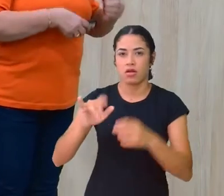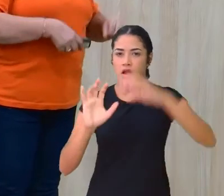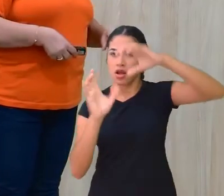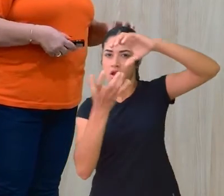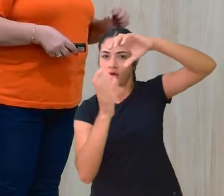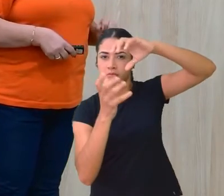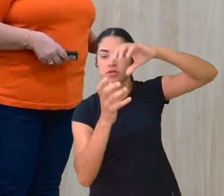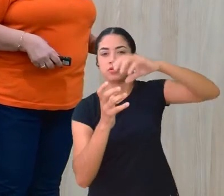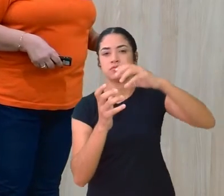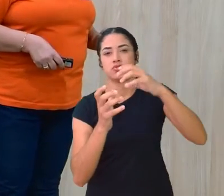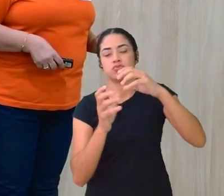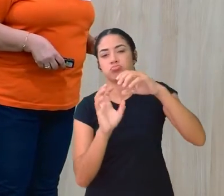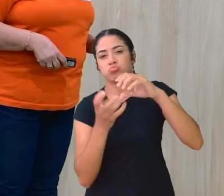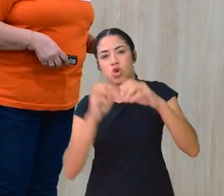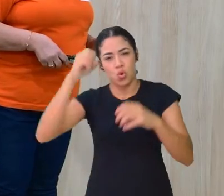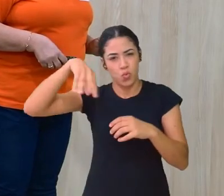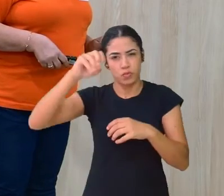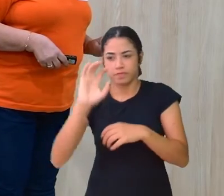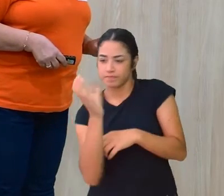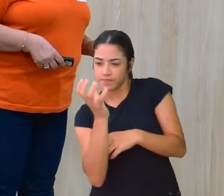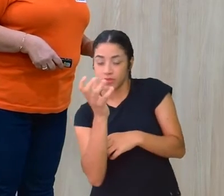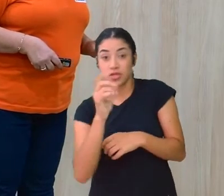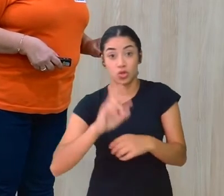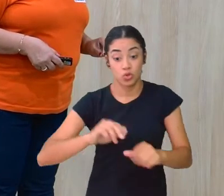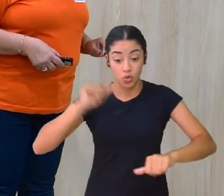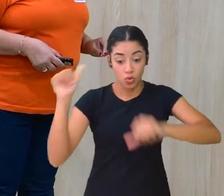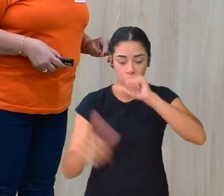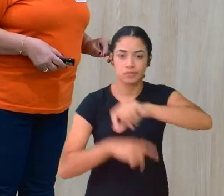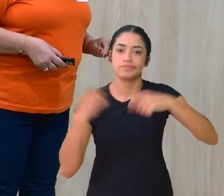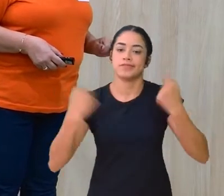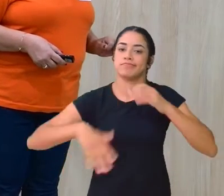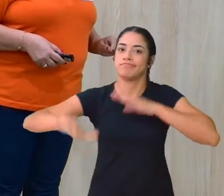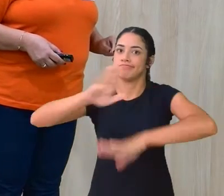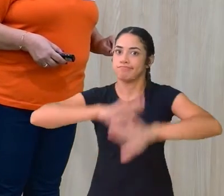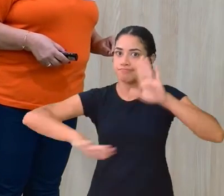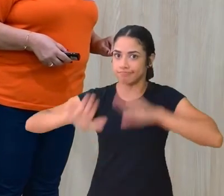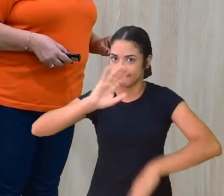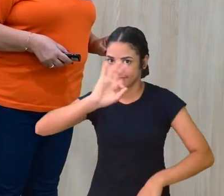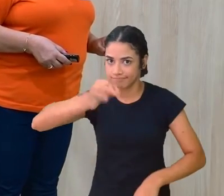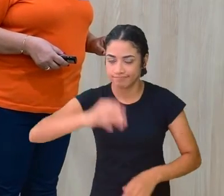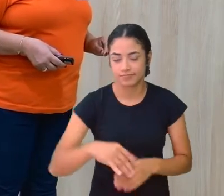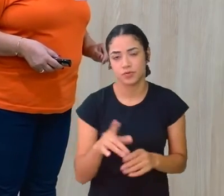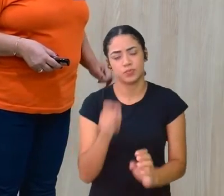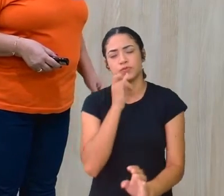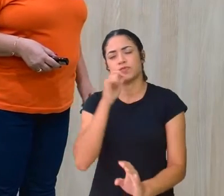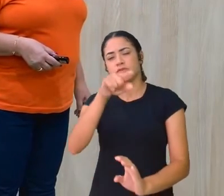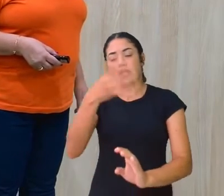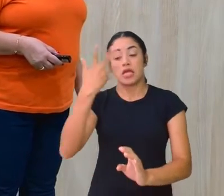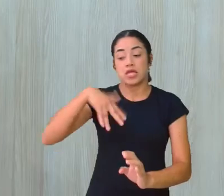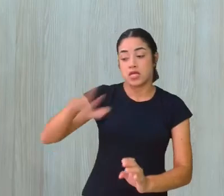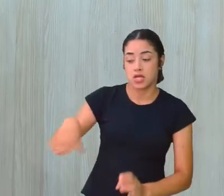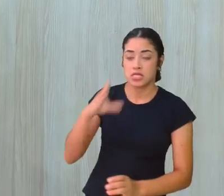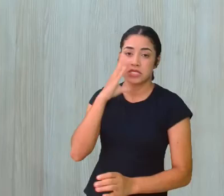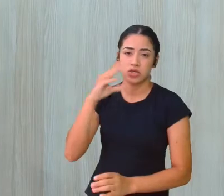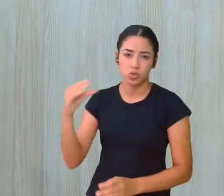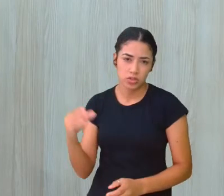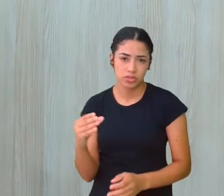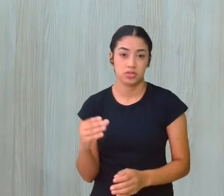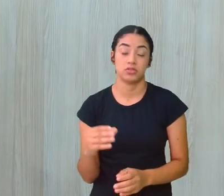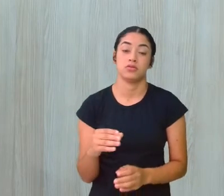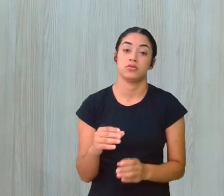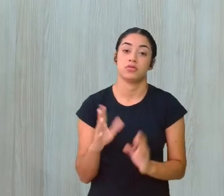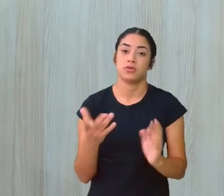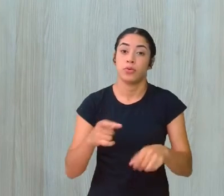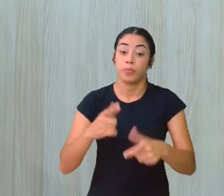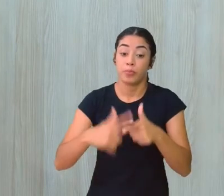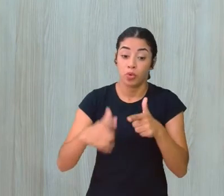que essas pessoas precisam de alguns cuidados? Precisam de muitos cuidados. Outra coisa, você que é criança, adolescente, qualquer problema